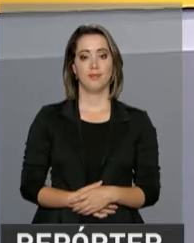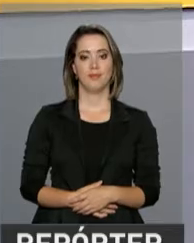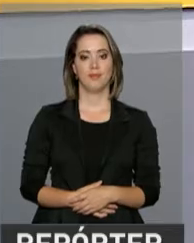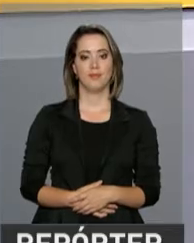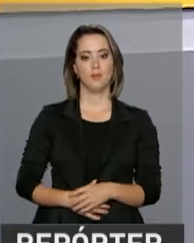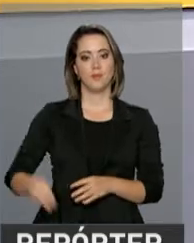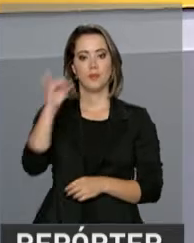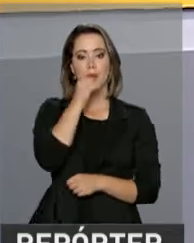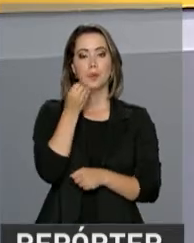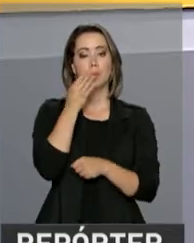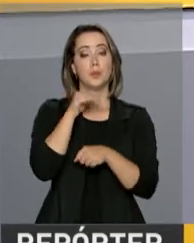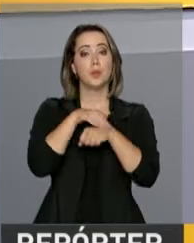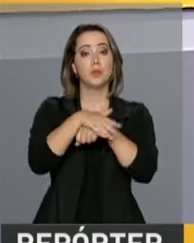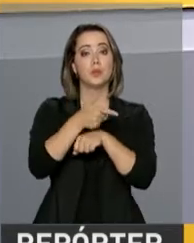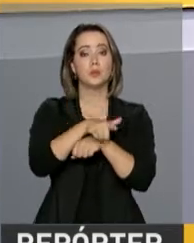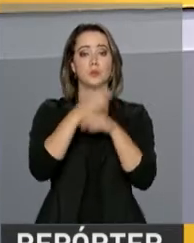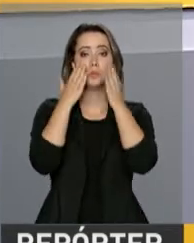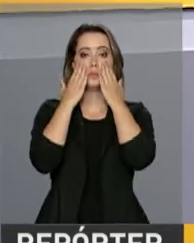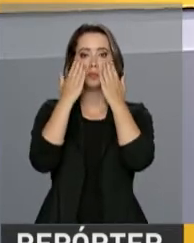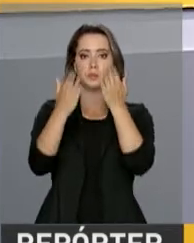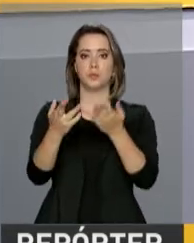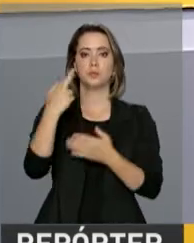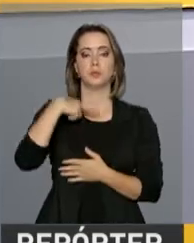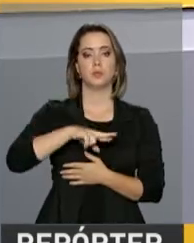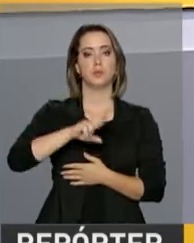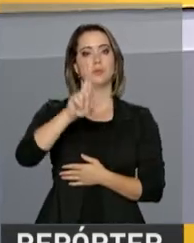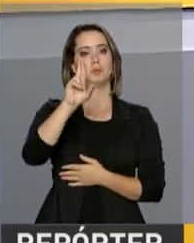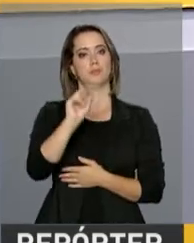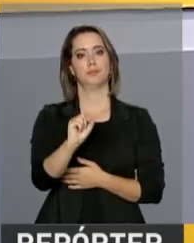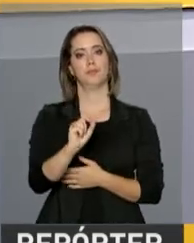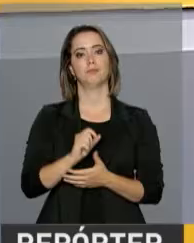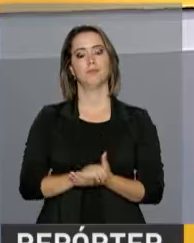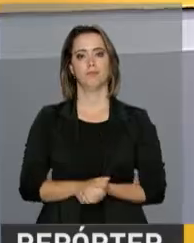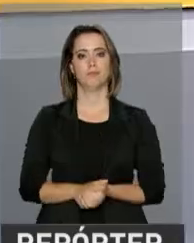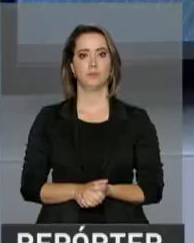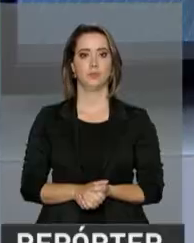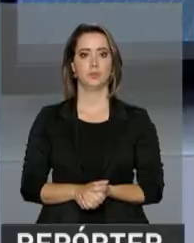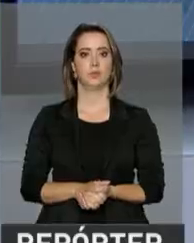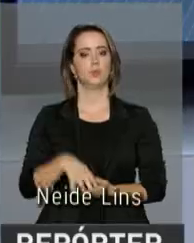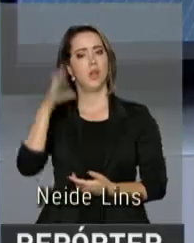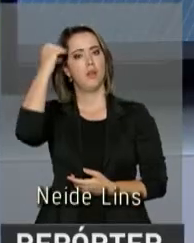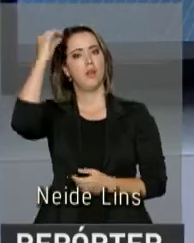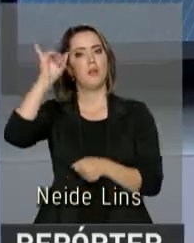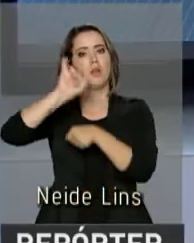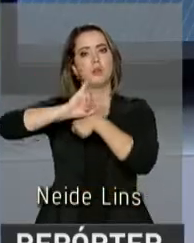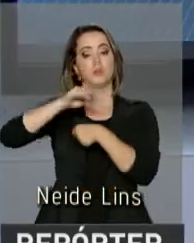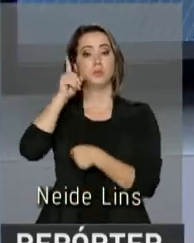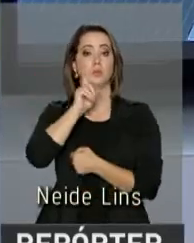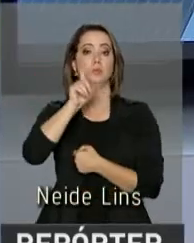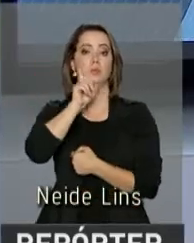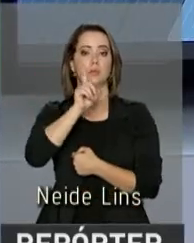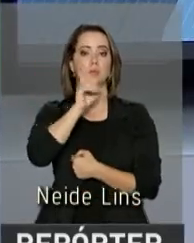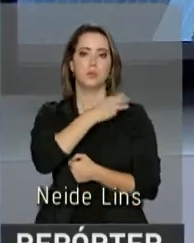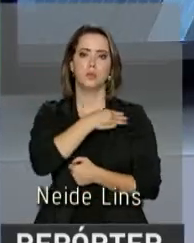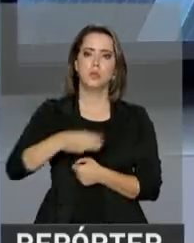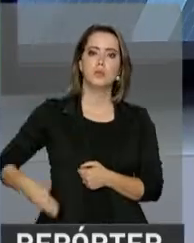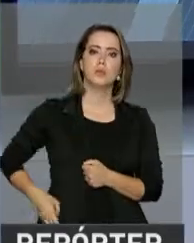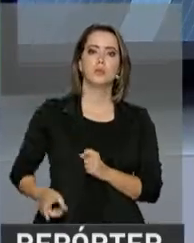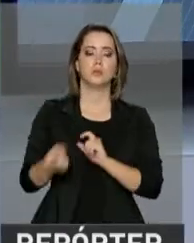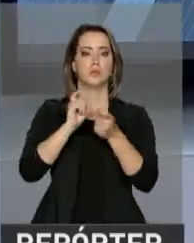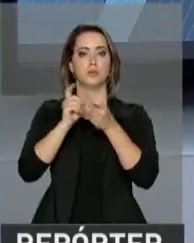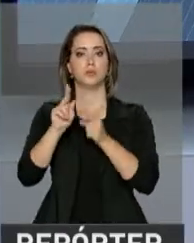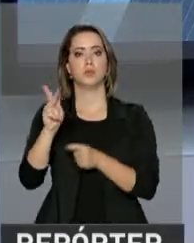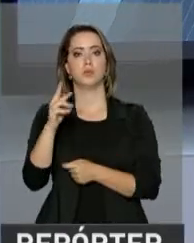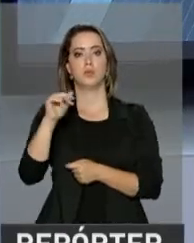olá boa noite no ar mais uma edição do repórter nbr em viagem a washington nos estados unidos o